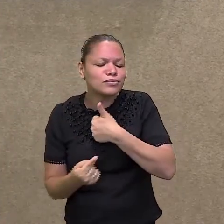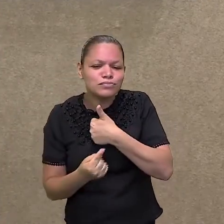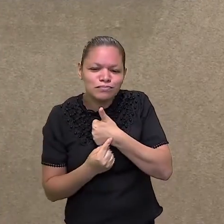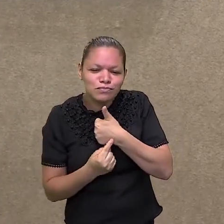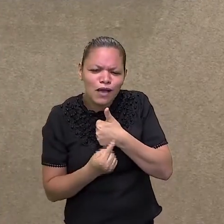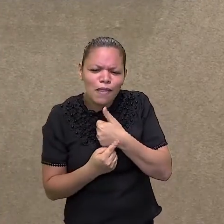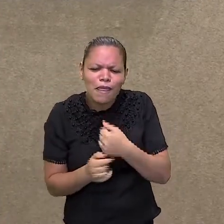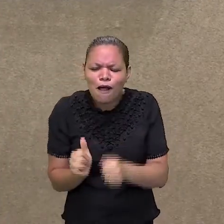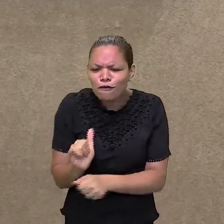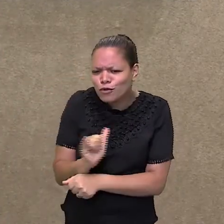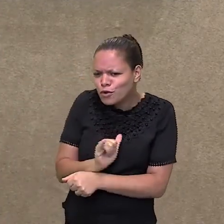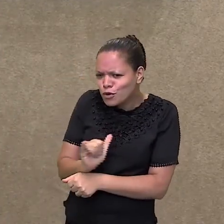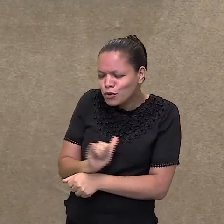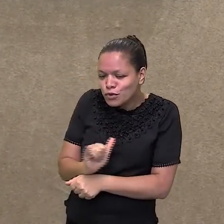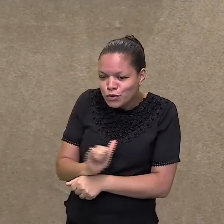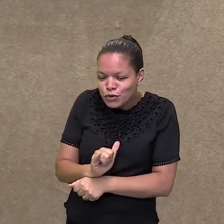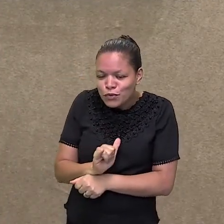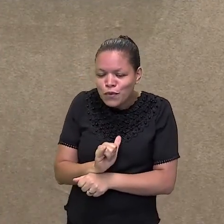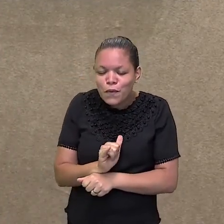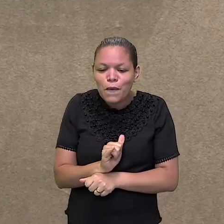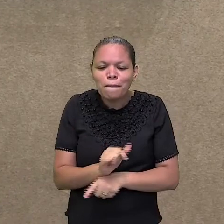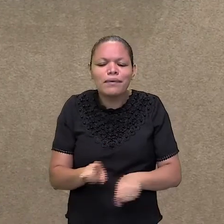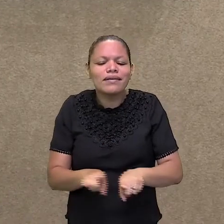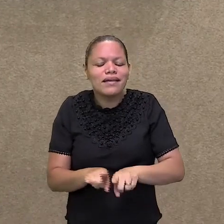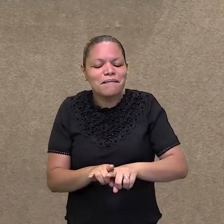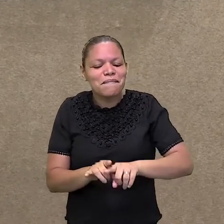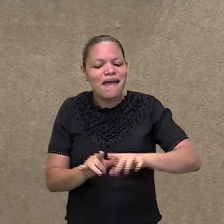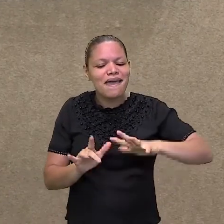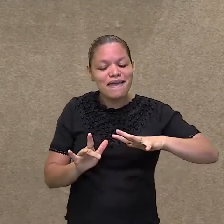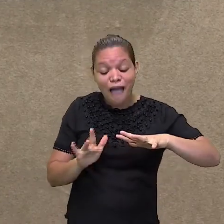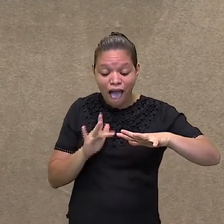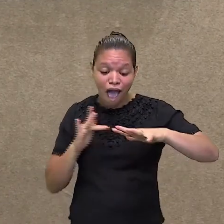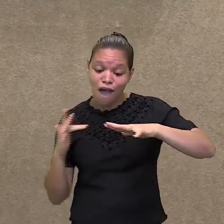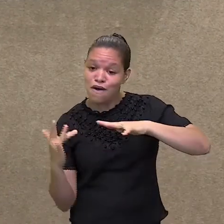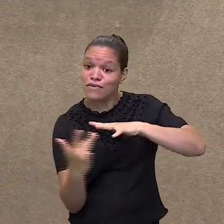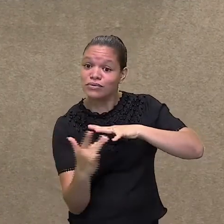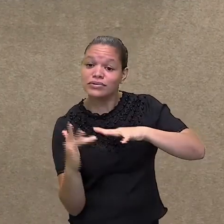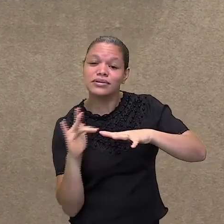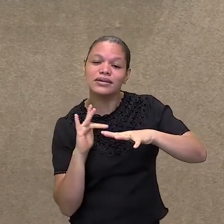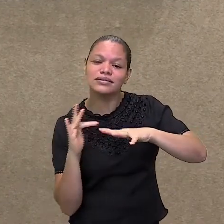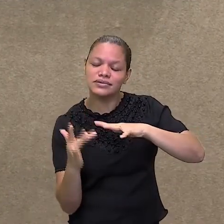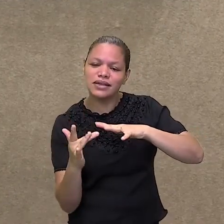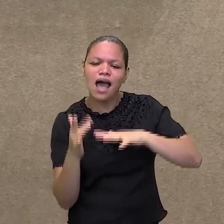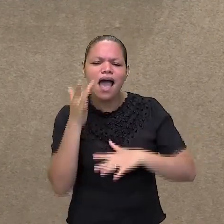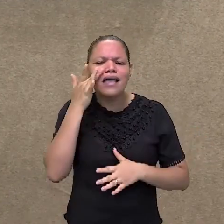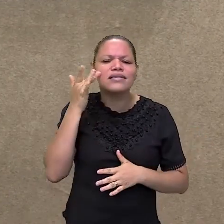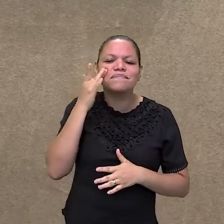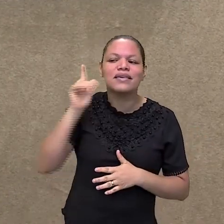do YouTube e acesse nossas redes sociais